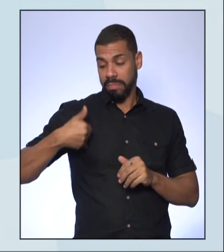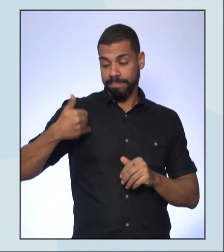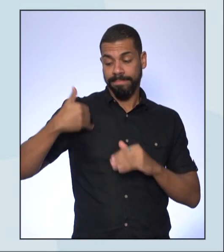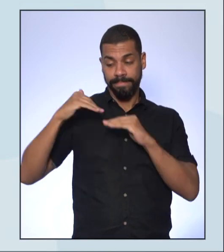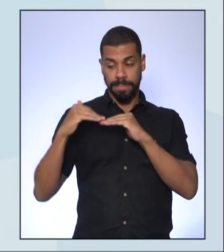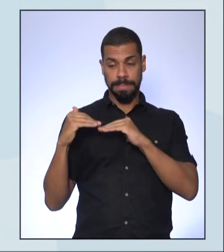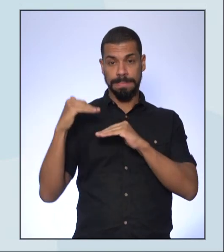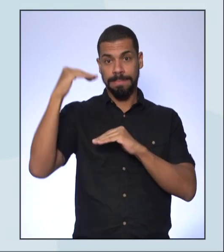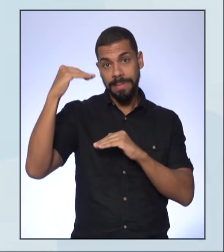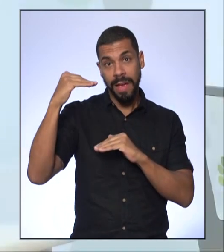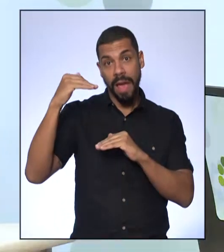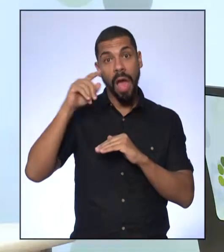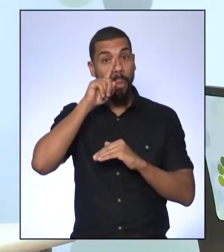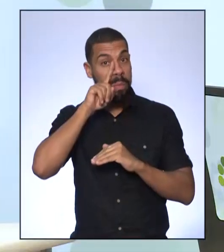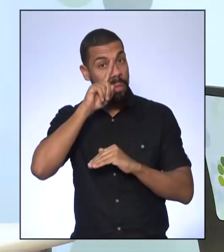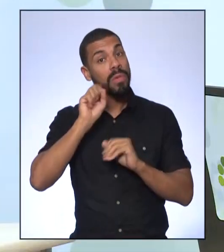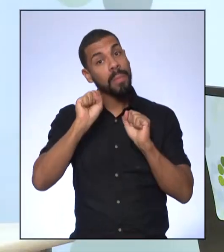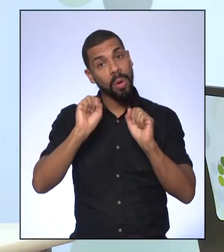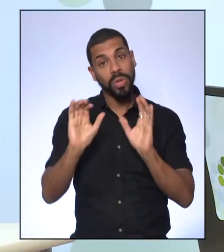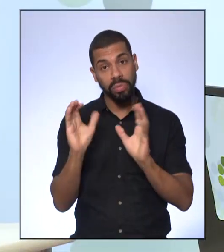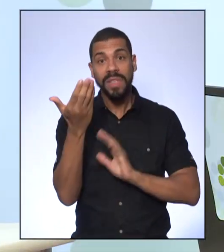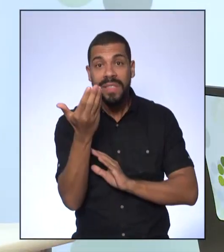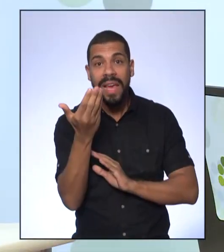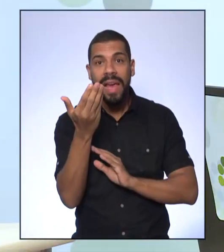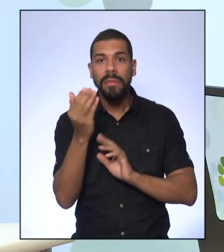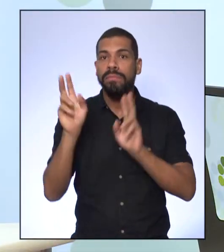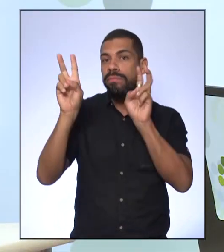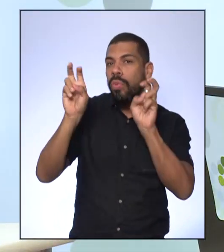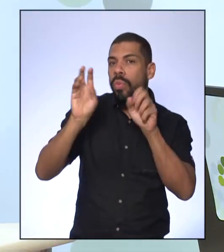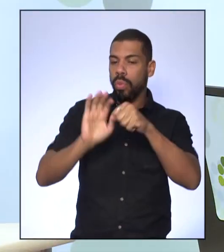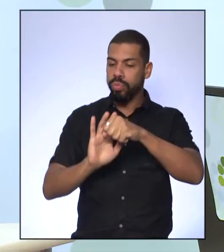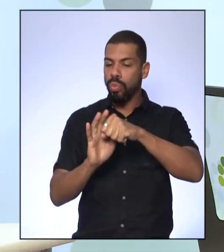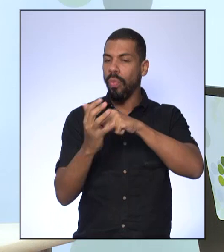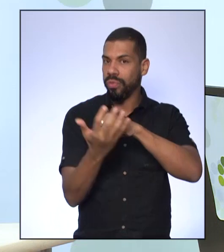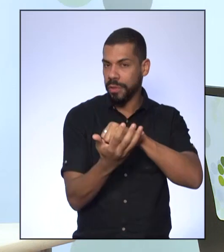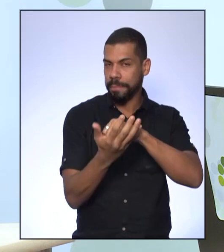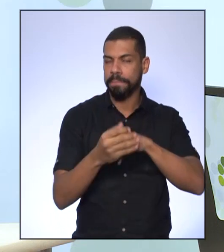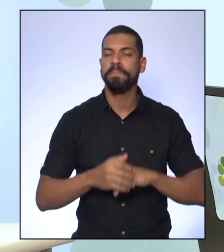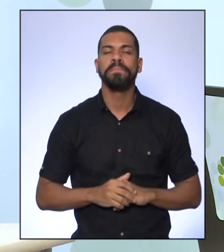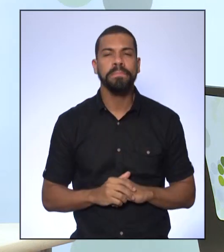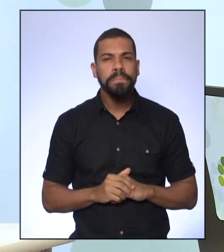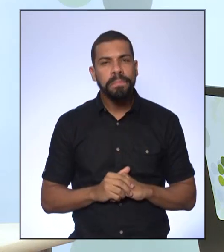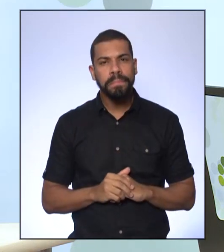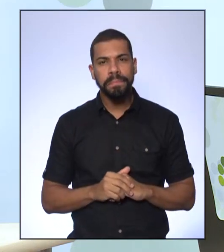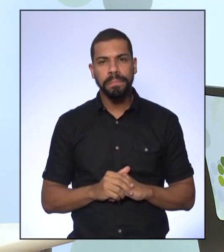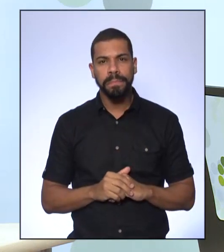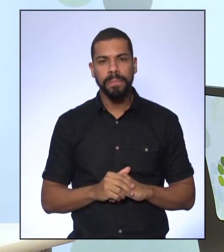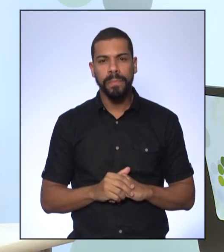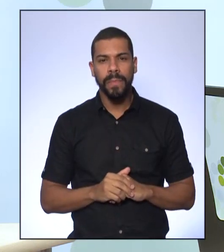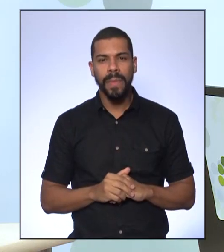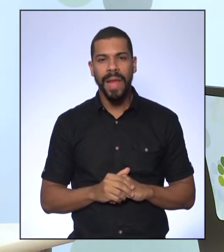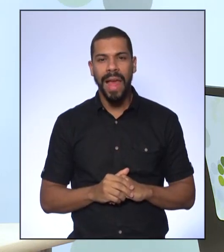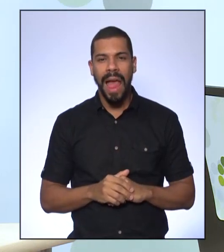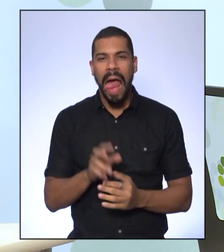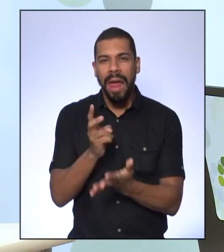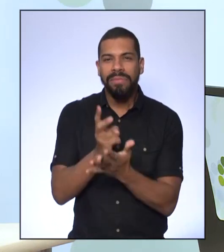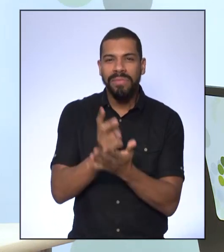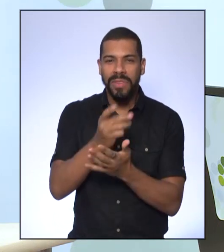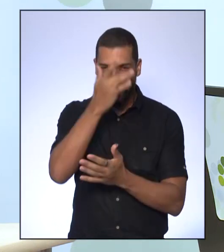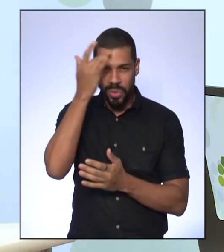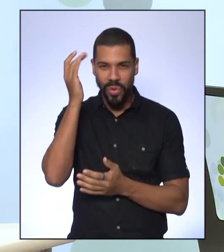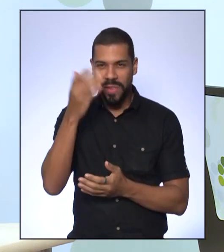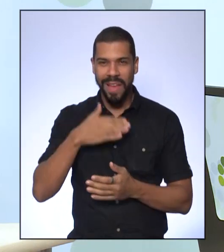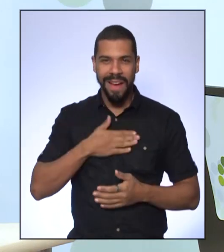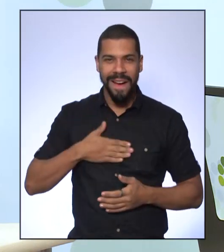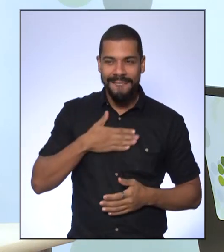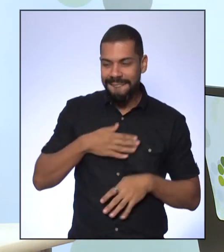relação ao perigo que é o Covid, tá? E o risco, então, né, o pessoal gosta de fazer fórmulas matemáticas, né?